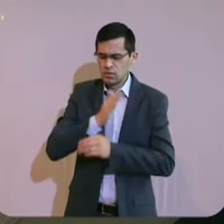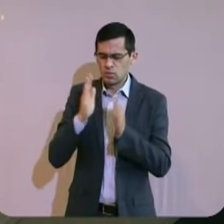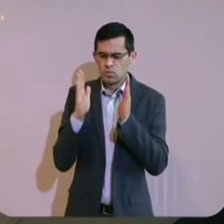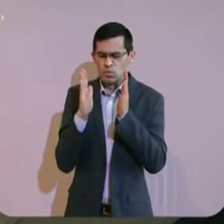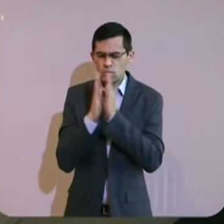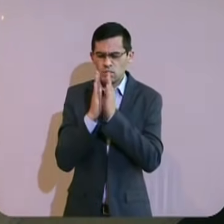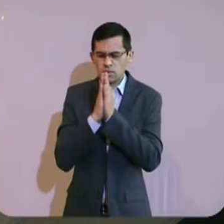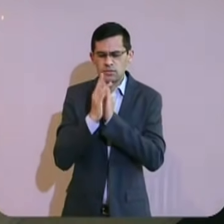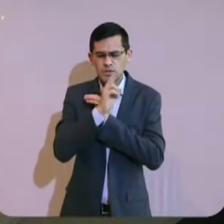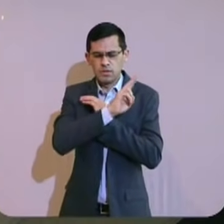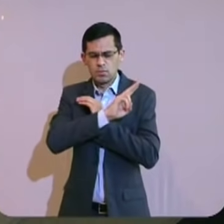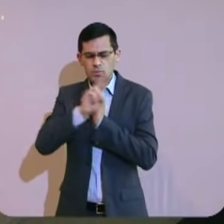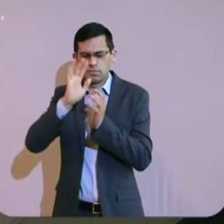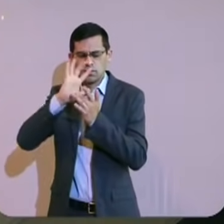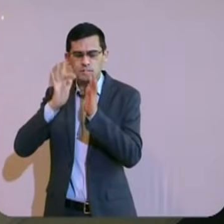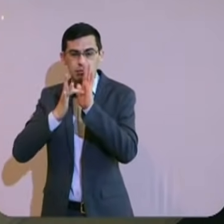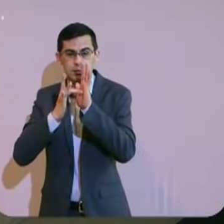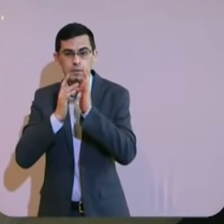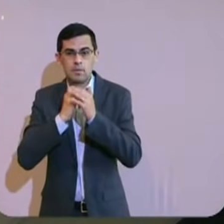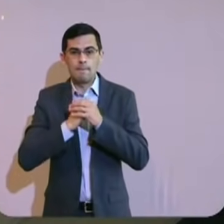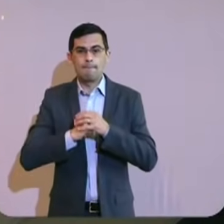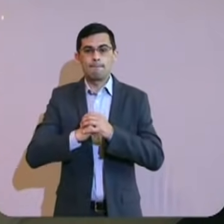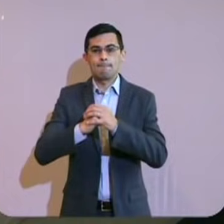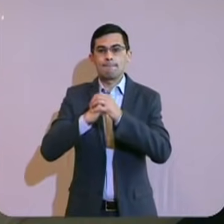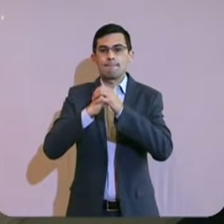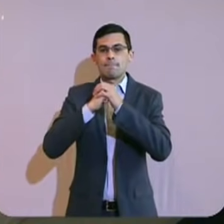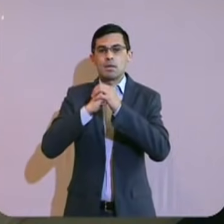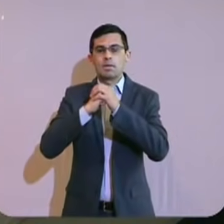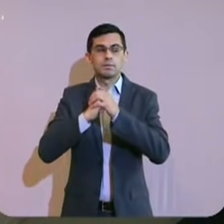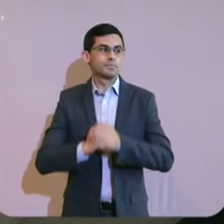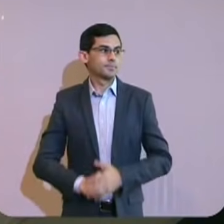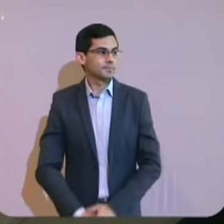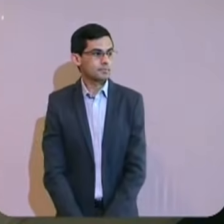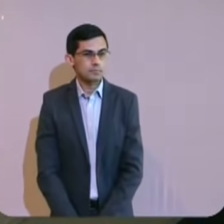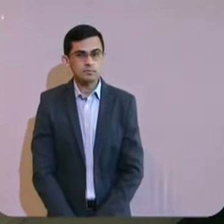de Jesus. Amém e amém.